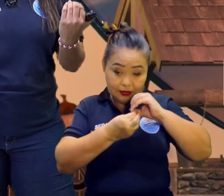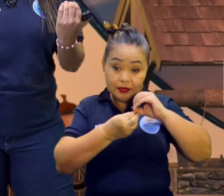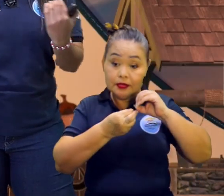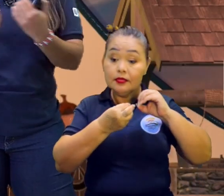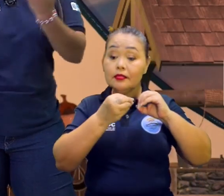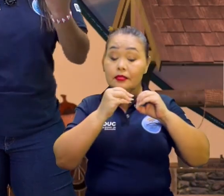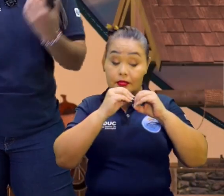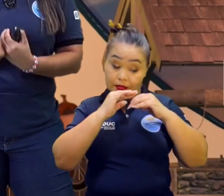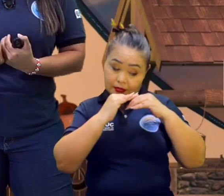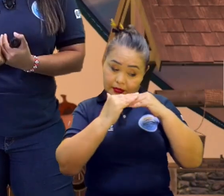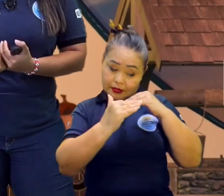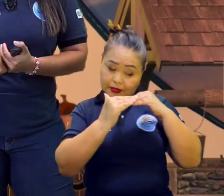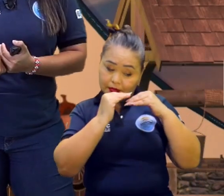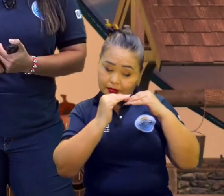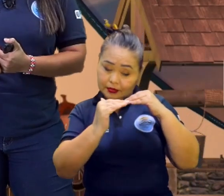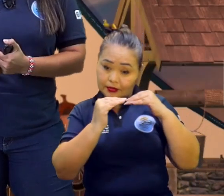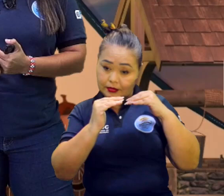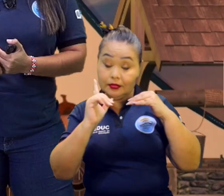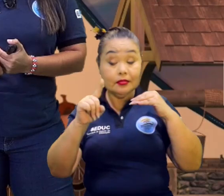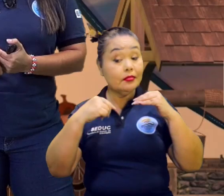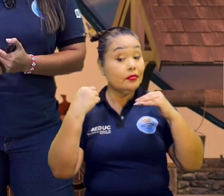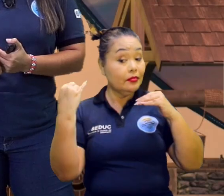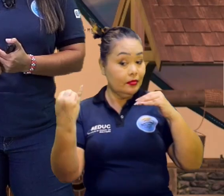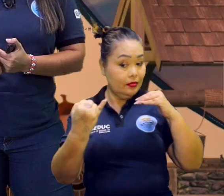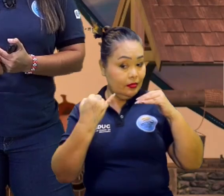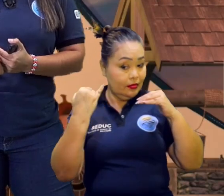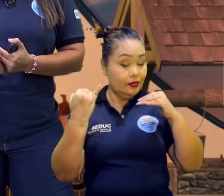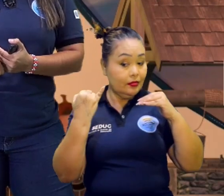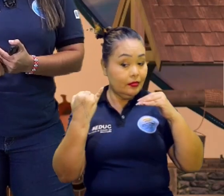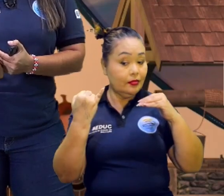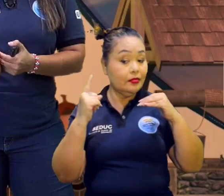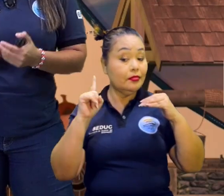fundamental para a nossa alimentação. Olha lá.